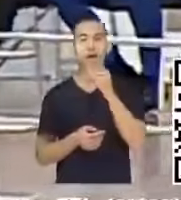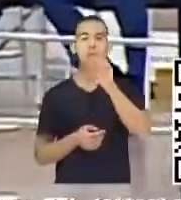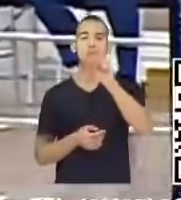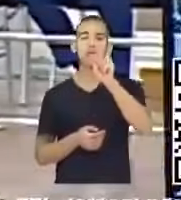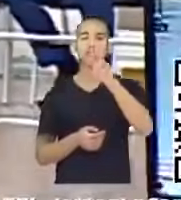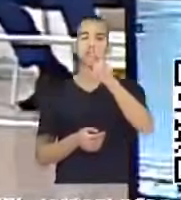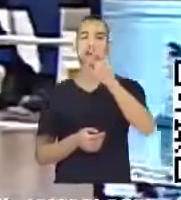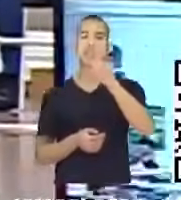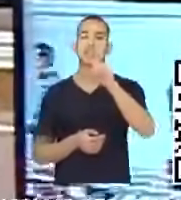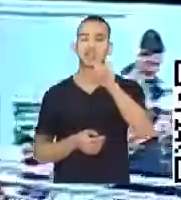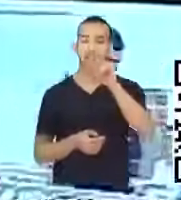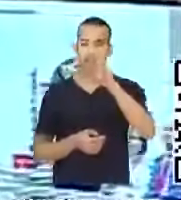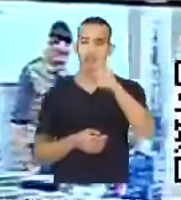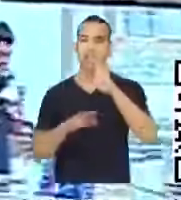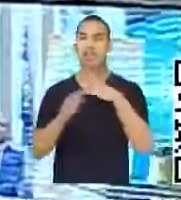arrota caviar